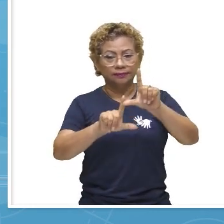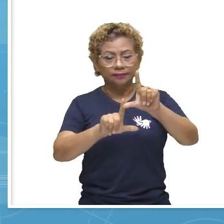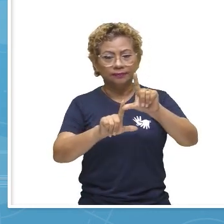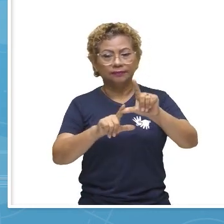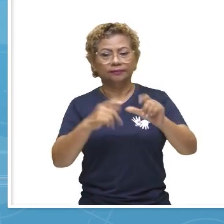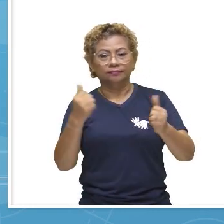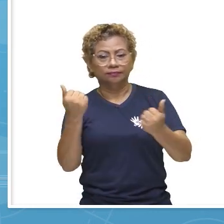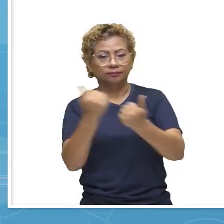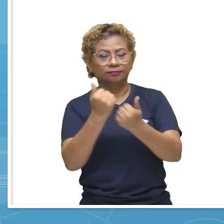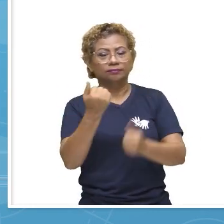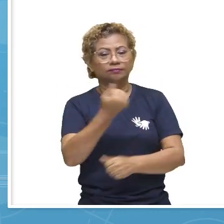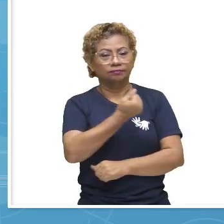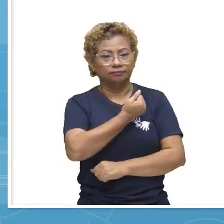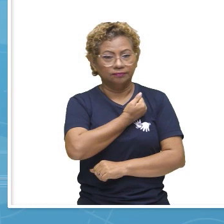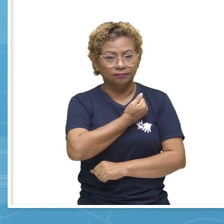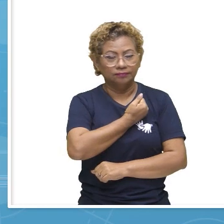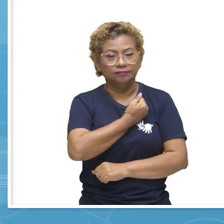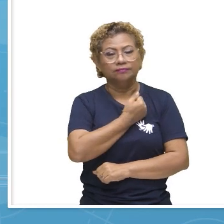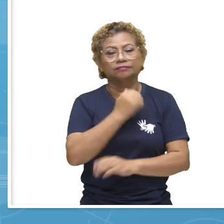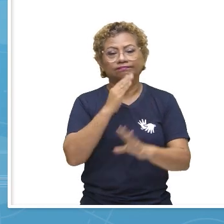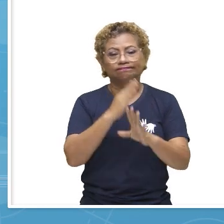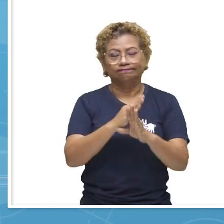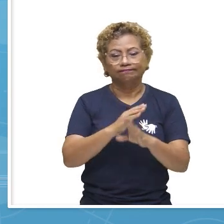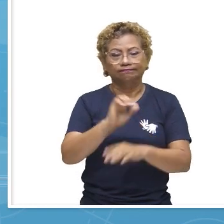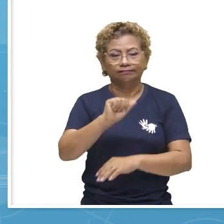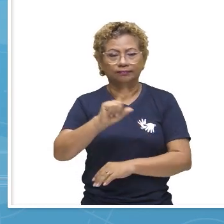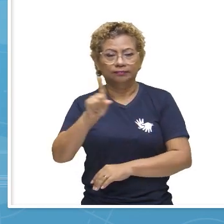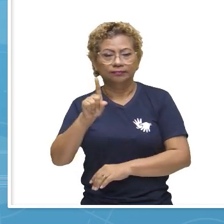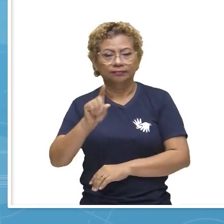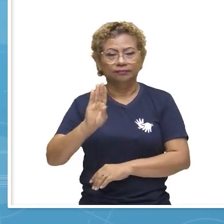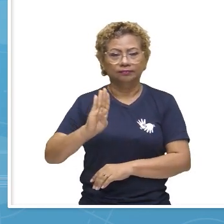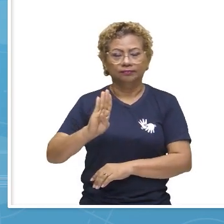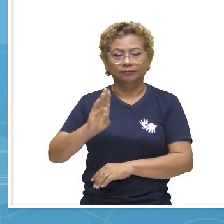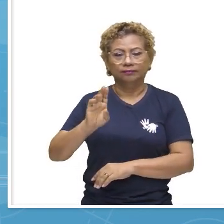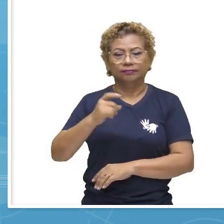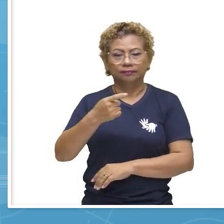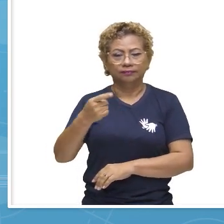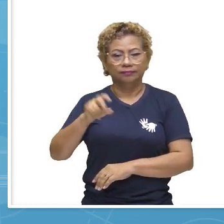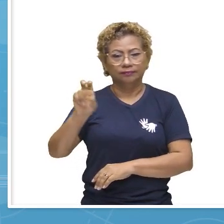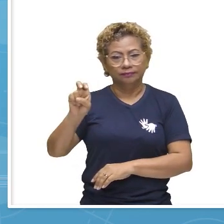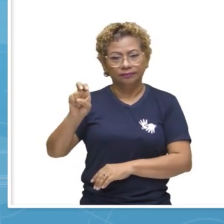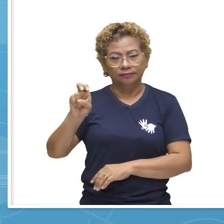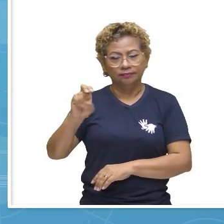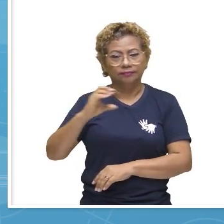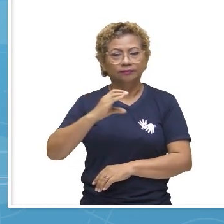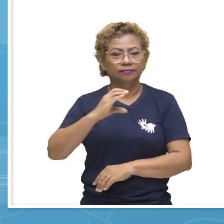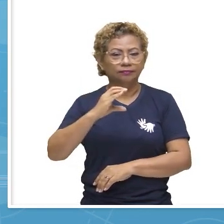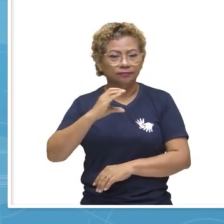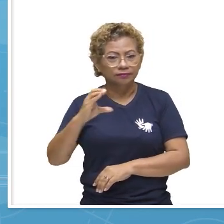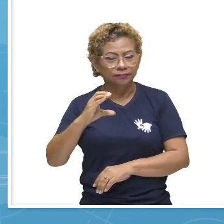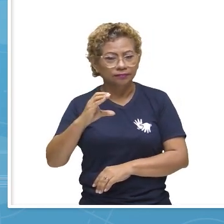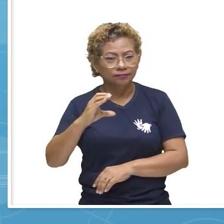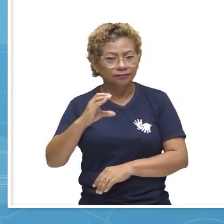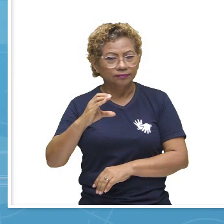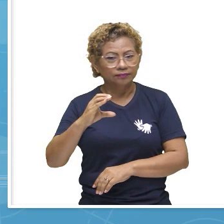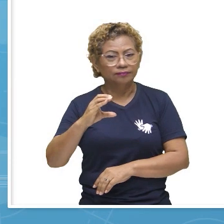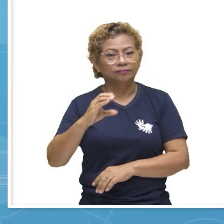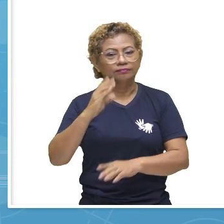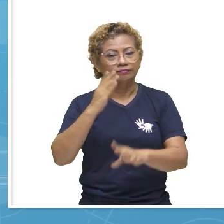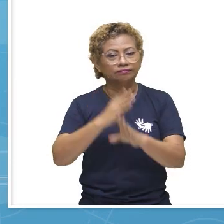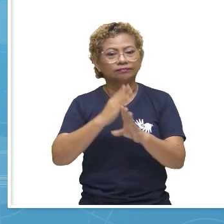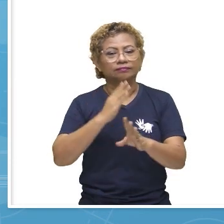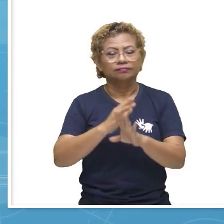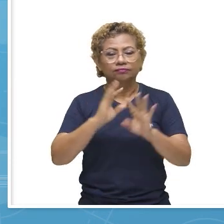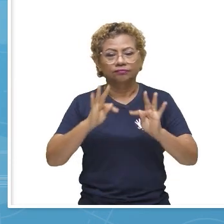C. Depois calcula o delta. E aí coloca na fórmula, nessa